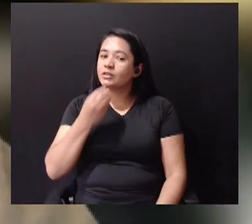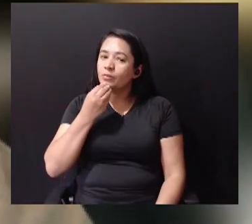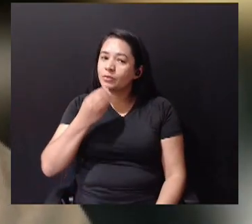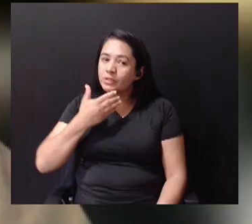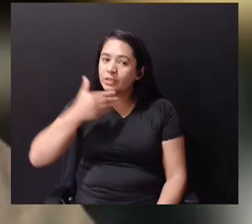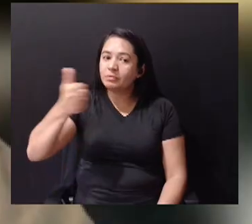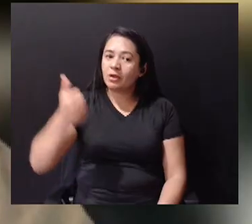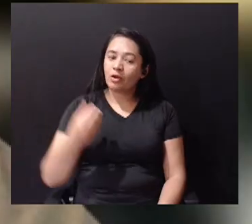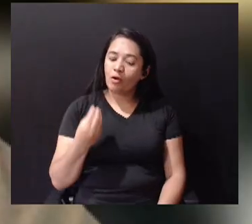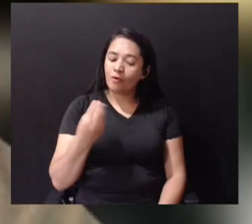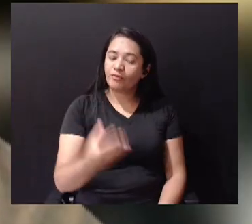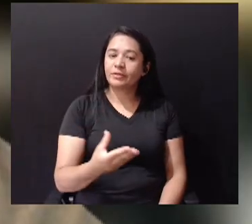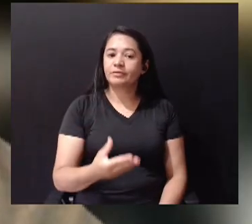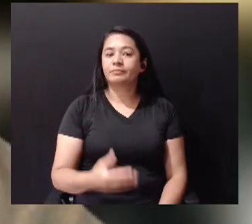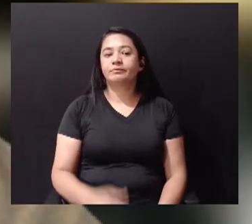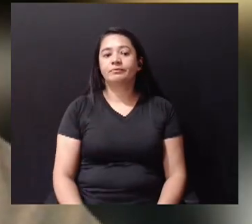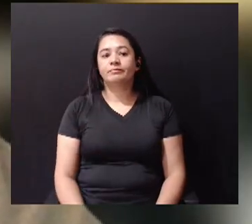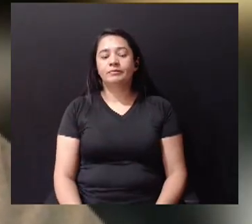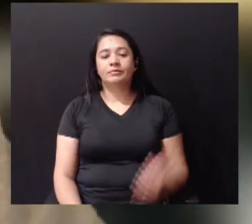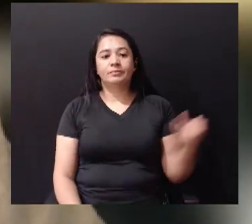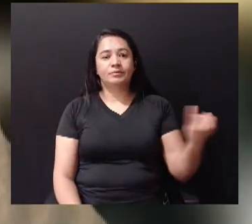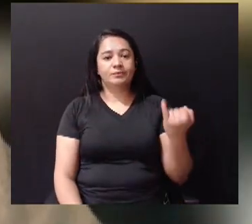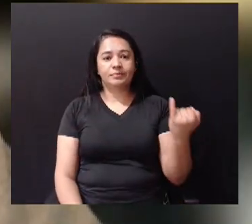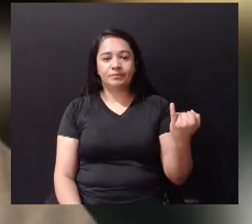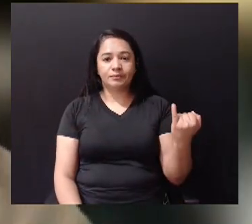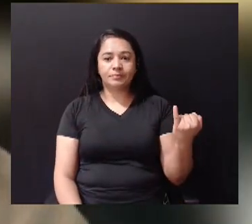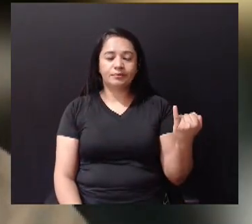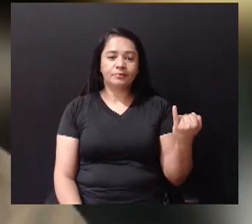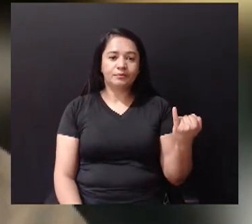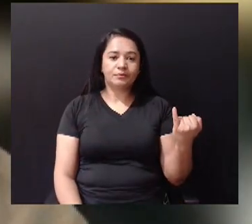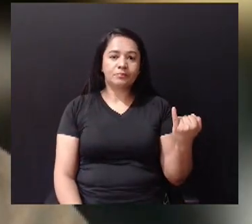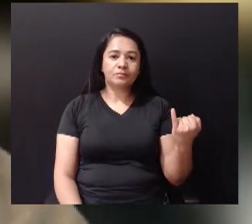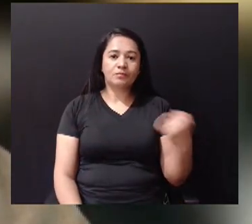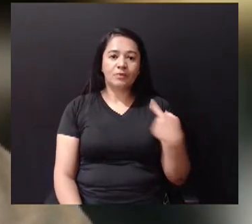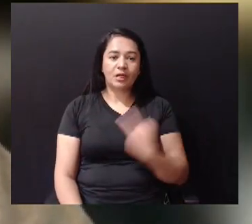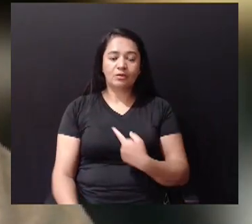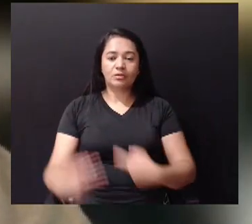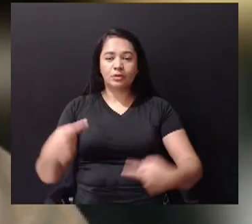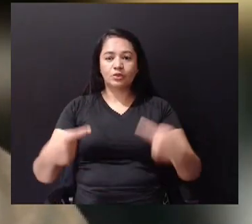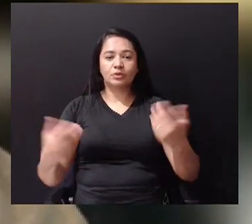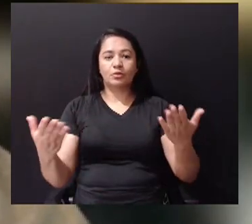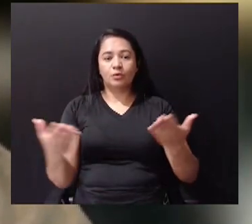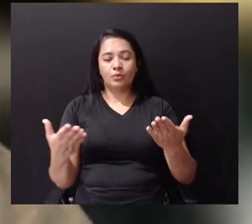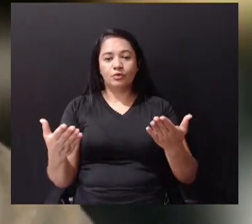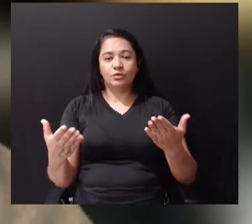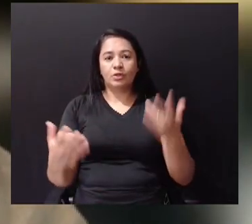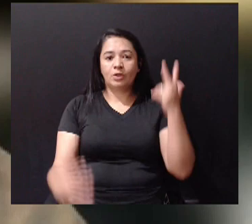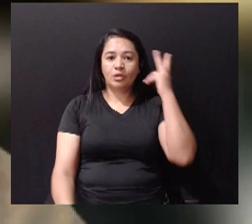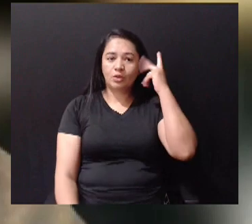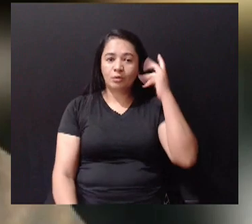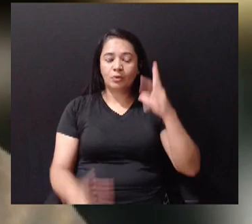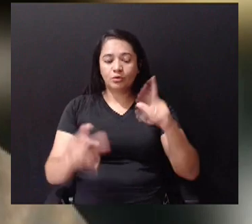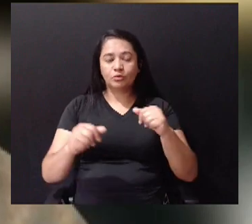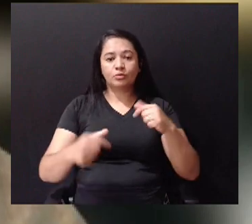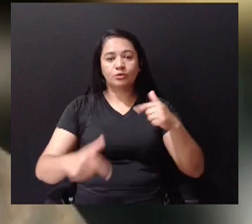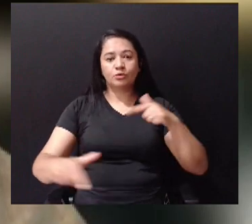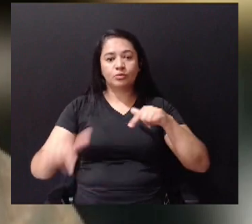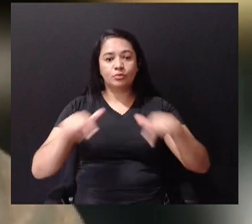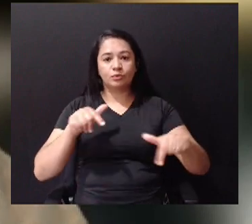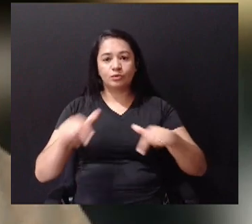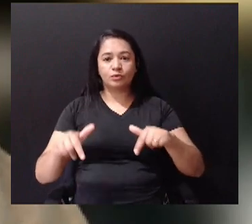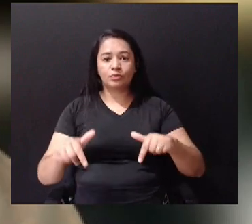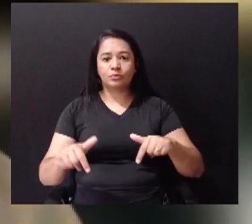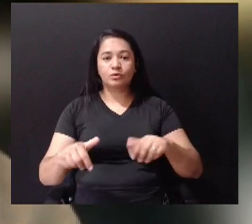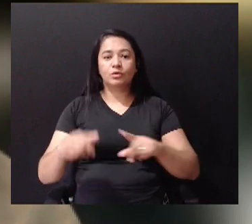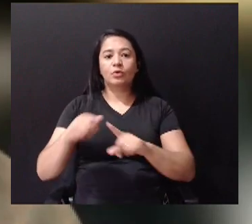criança. Então é importante essa nossa discussão aqui hoje, ela faz parte de todo o trabalho do Setembro Dourado e